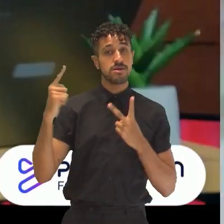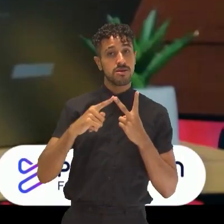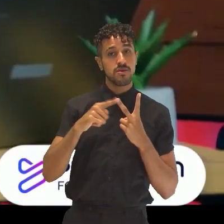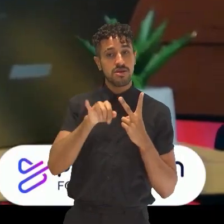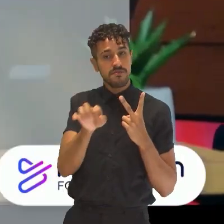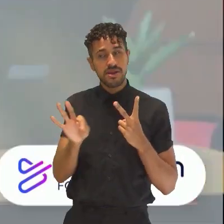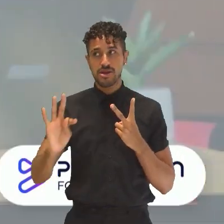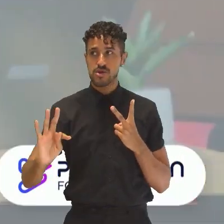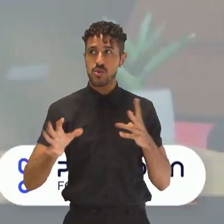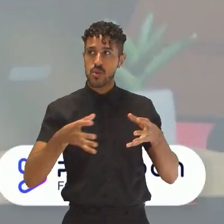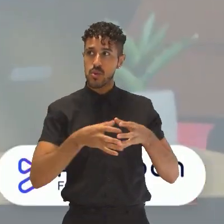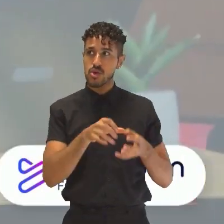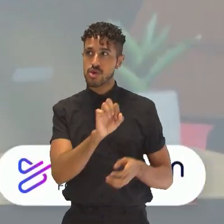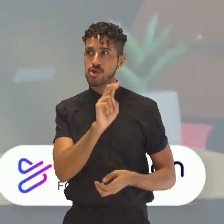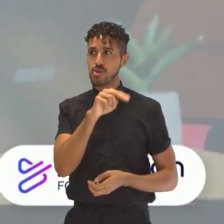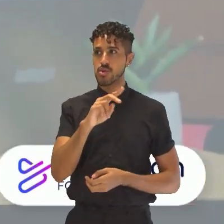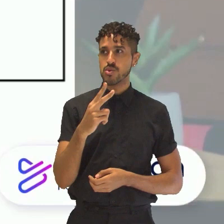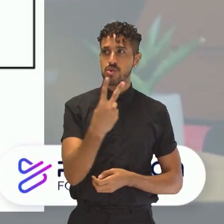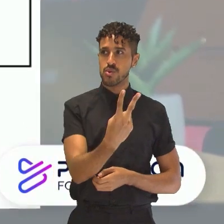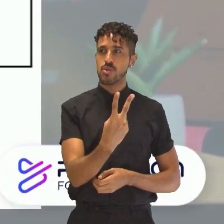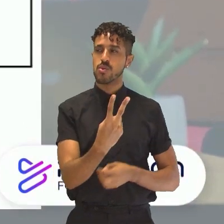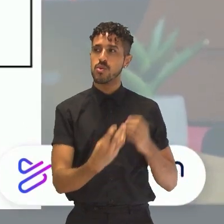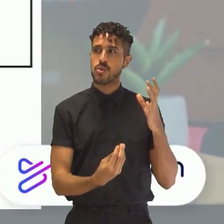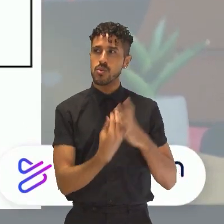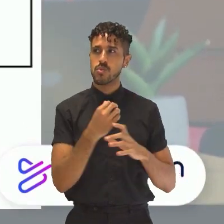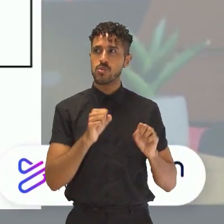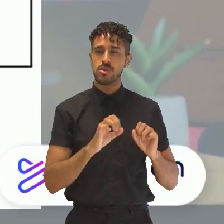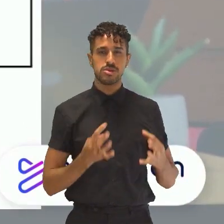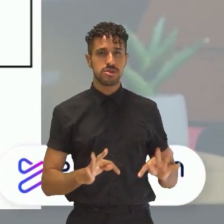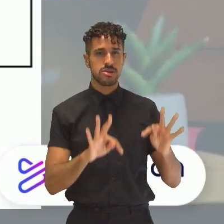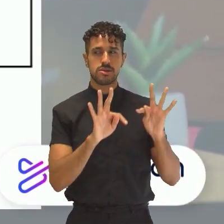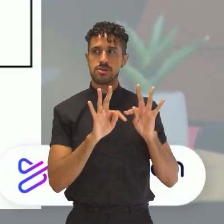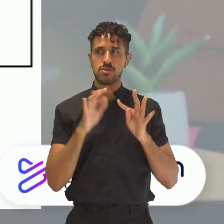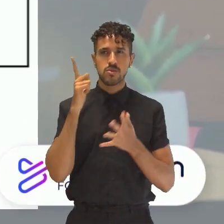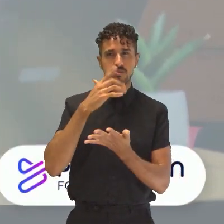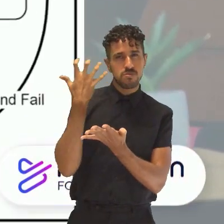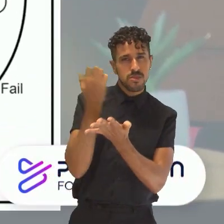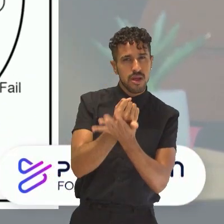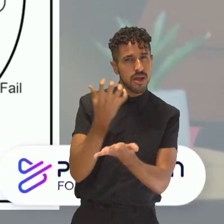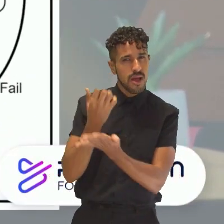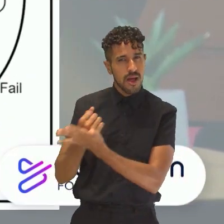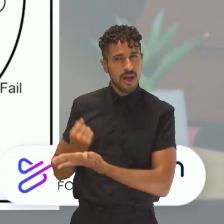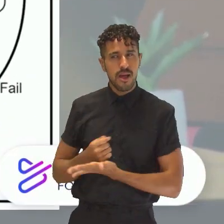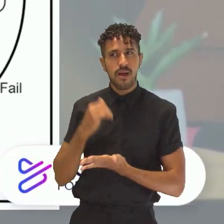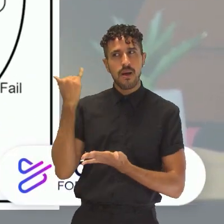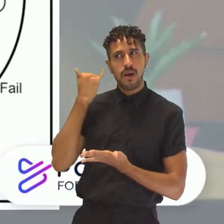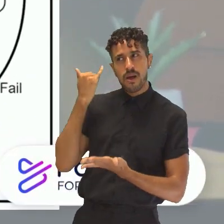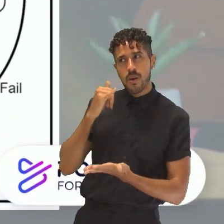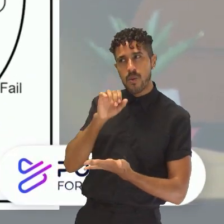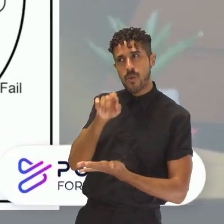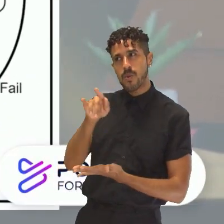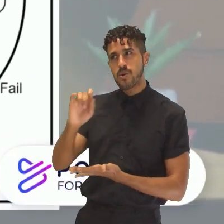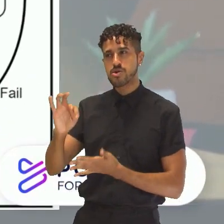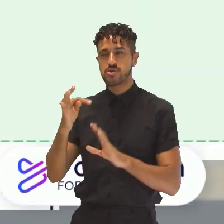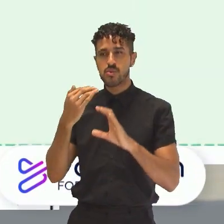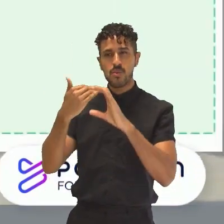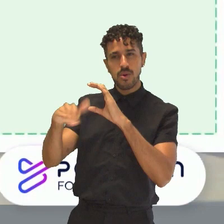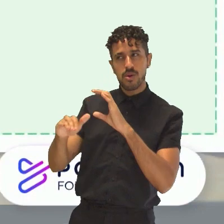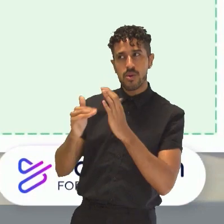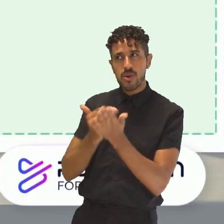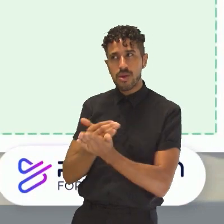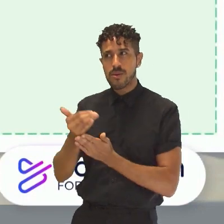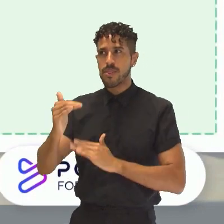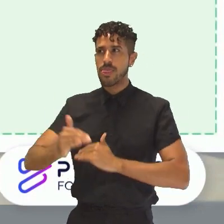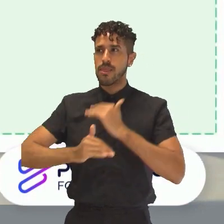sprint, o time Scrum 2 desenvolveu a máquina de estados de gravação dos áudios, implementou o código de envio e iniciou